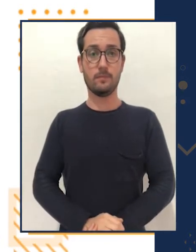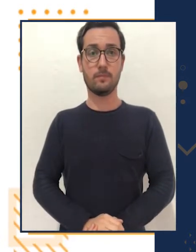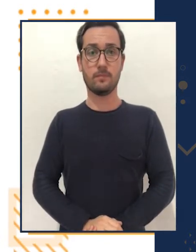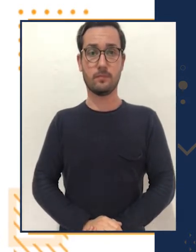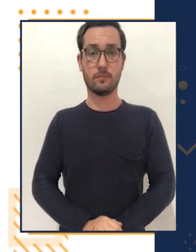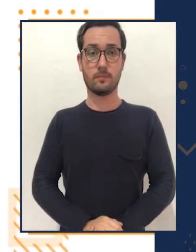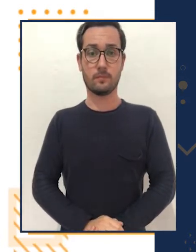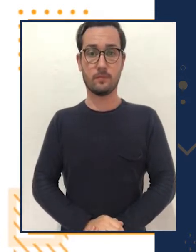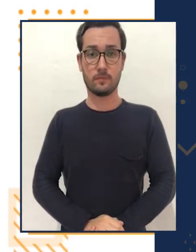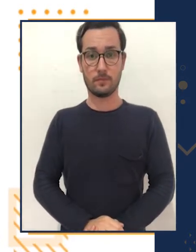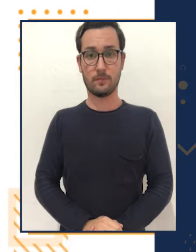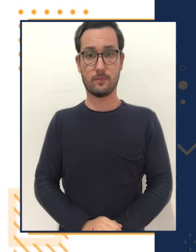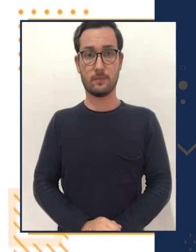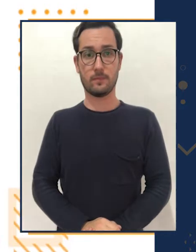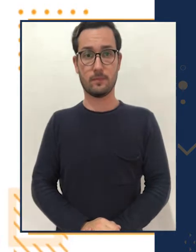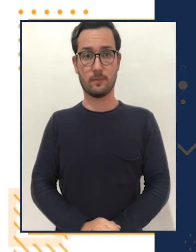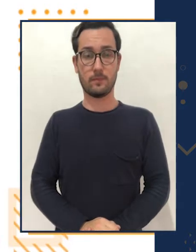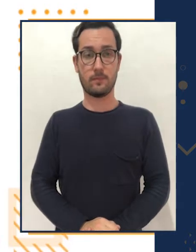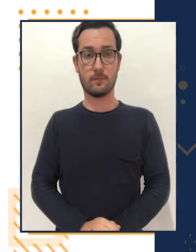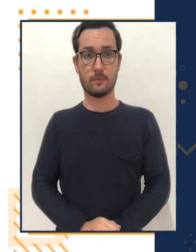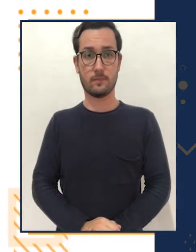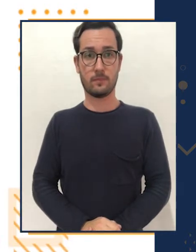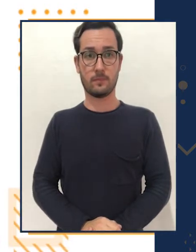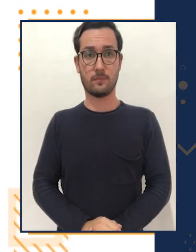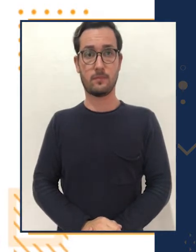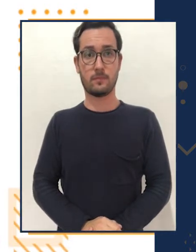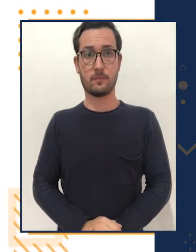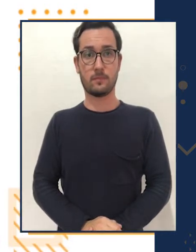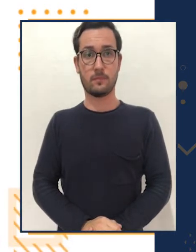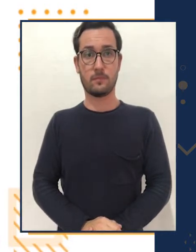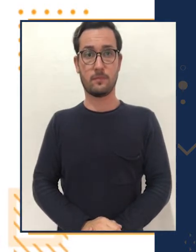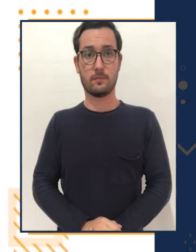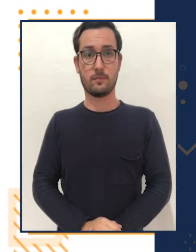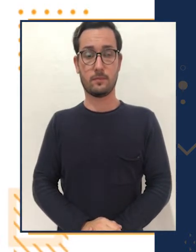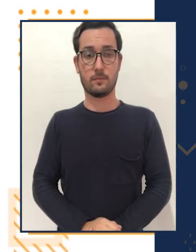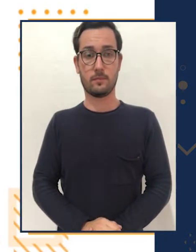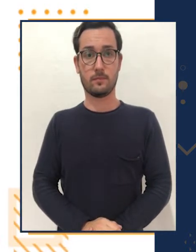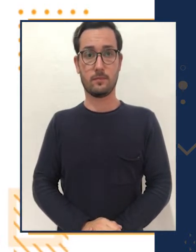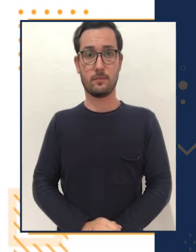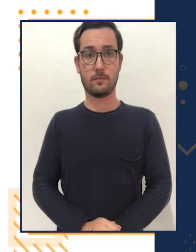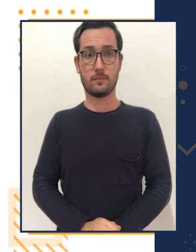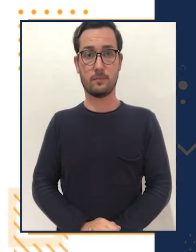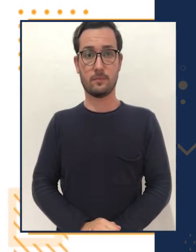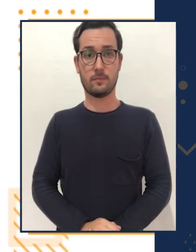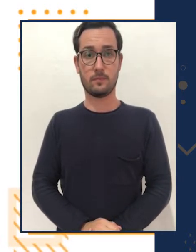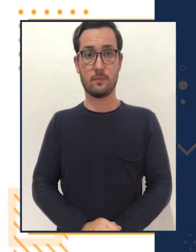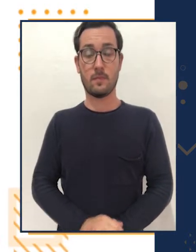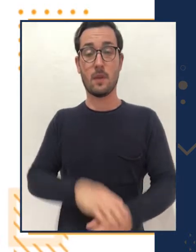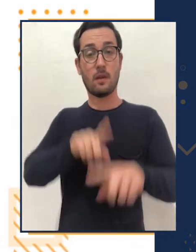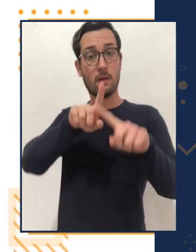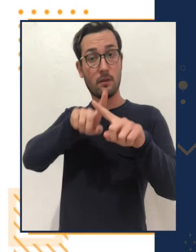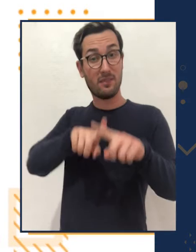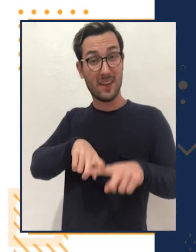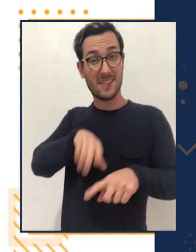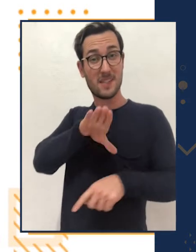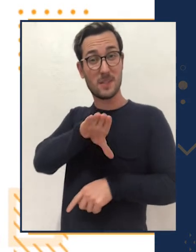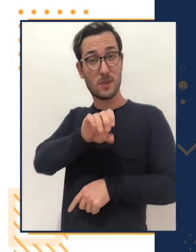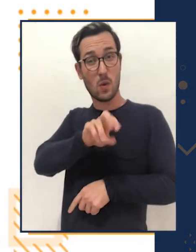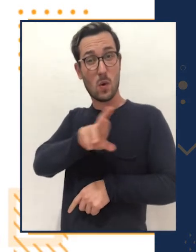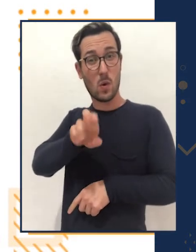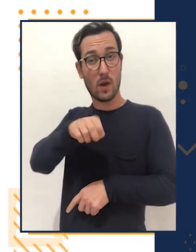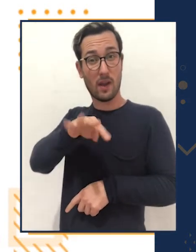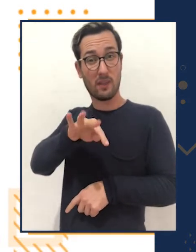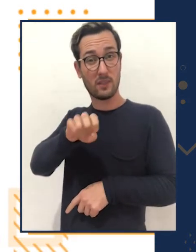qualquer, então vamos chamar um VI, o I qualquer, pode ser 1, 2, 3, enfim, vai ser o quê? Aplicando a primeira lei de Ohm,